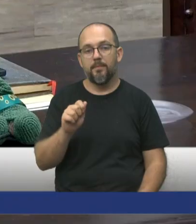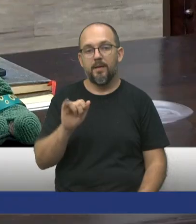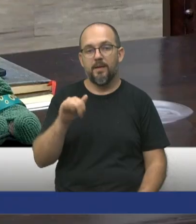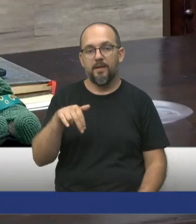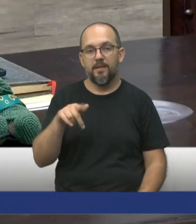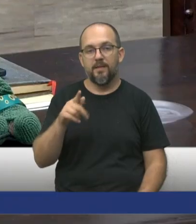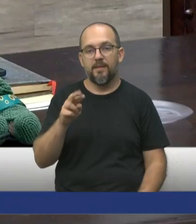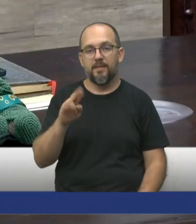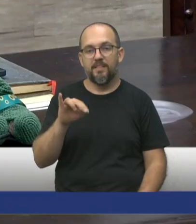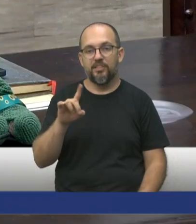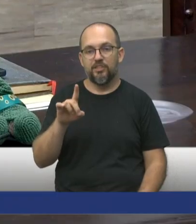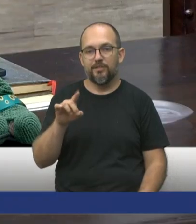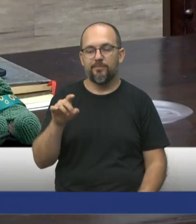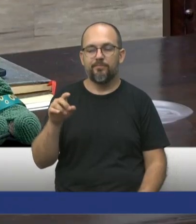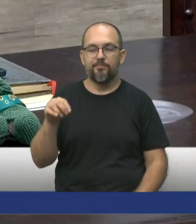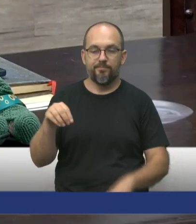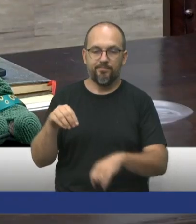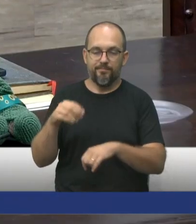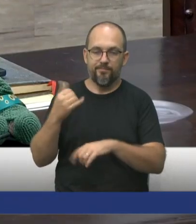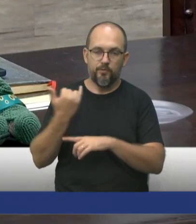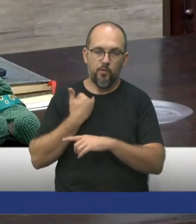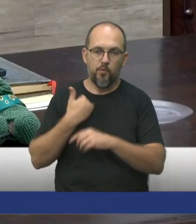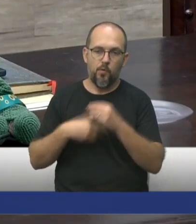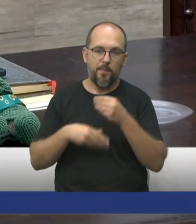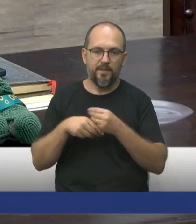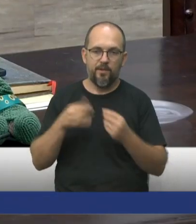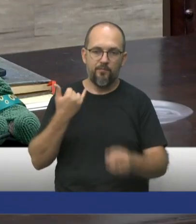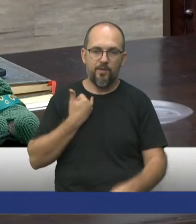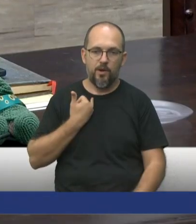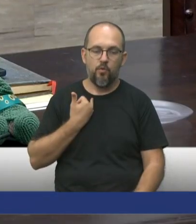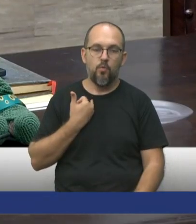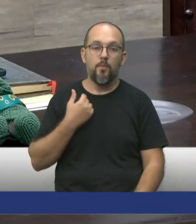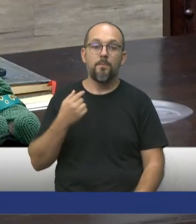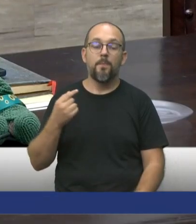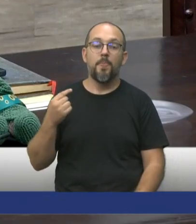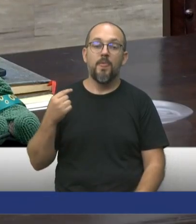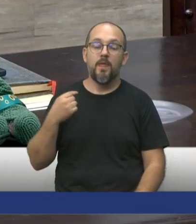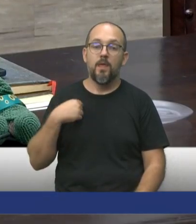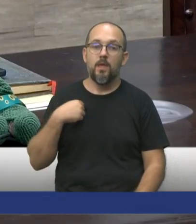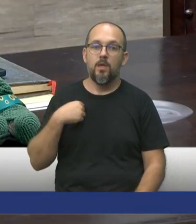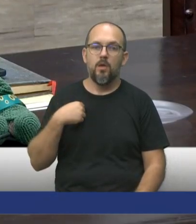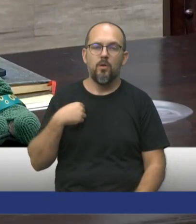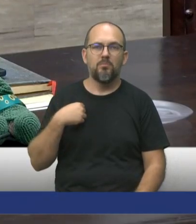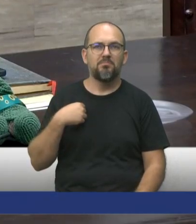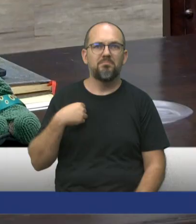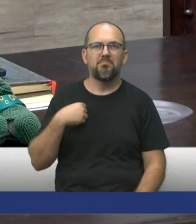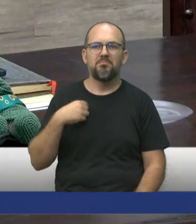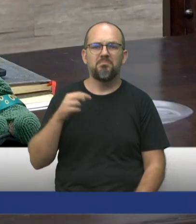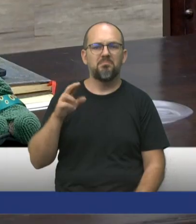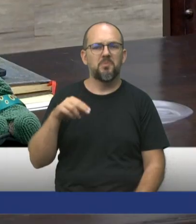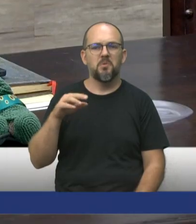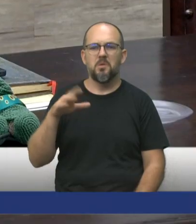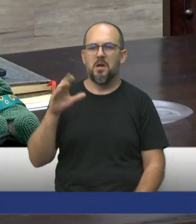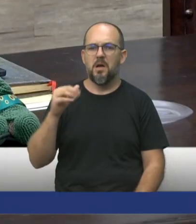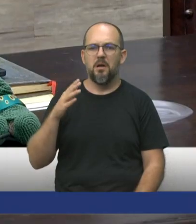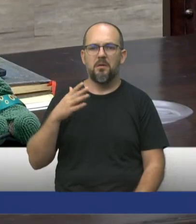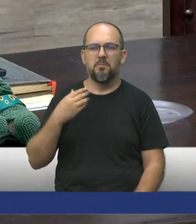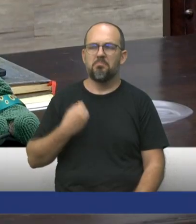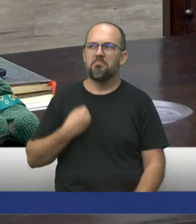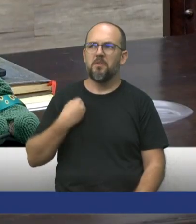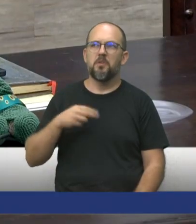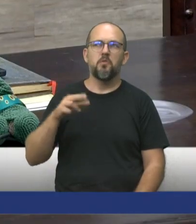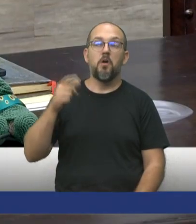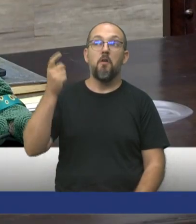fez um comentário comigo que eu jamais, em toda a minha existência, iria